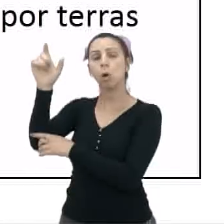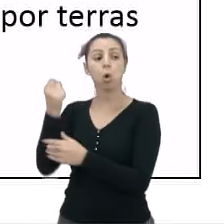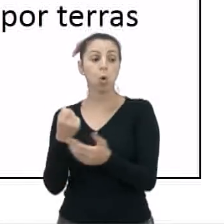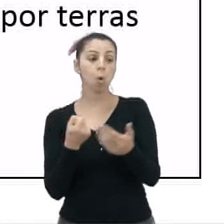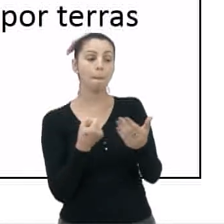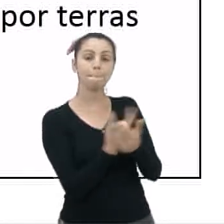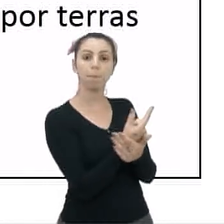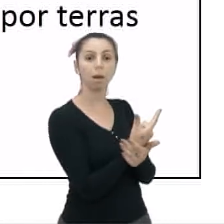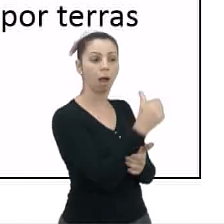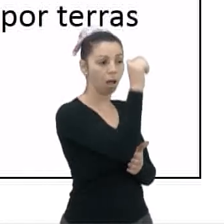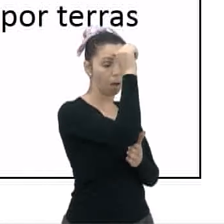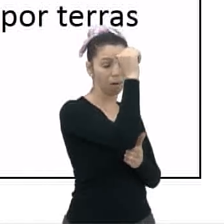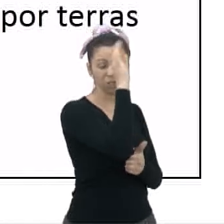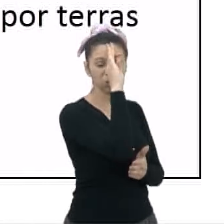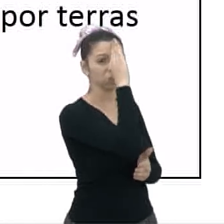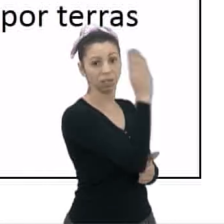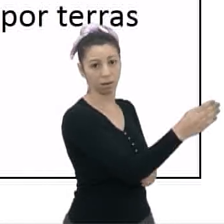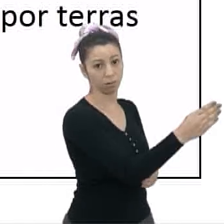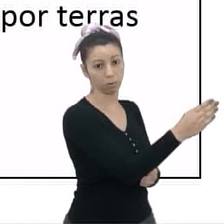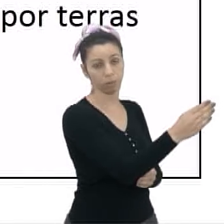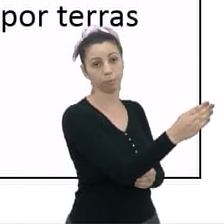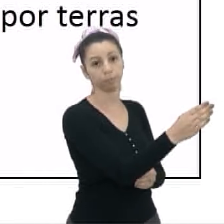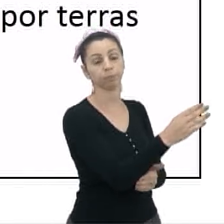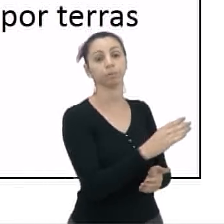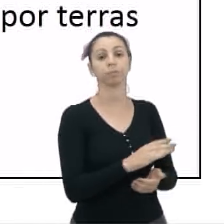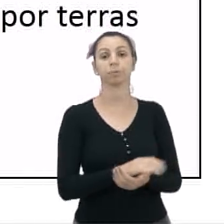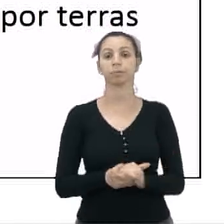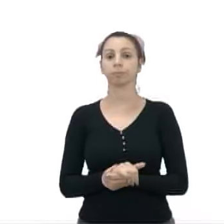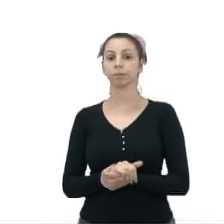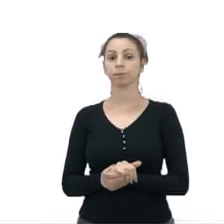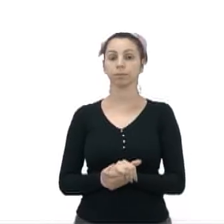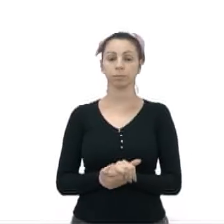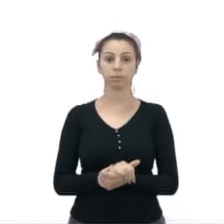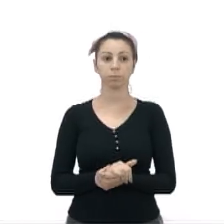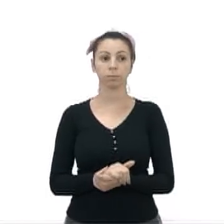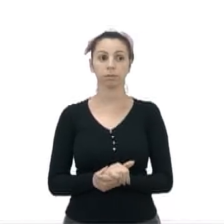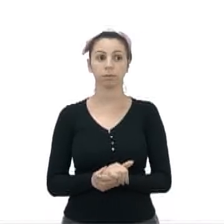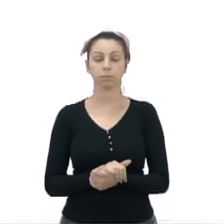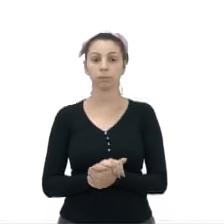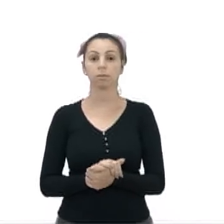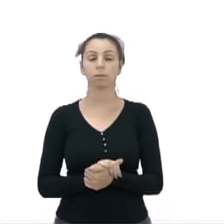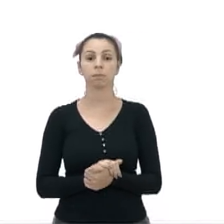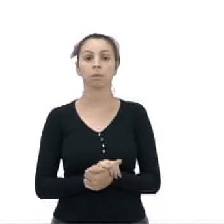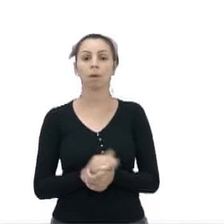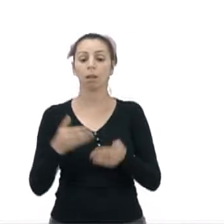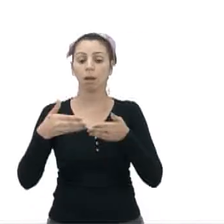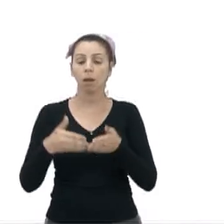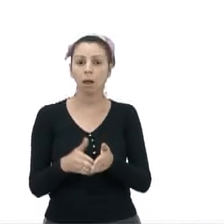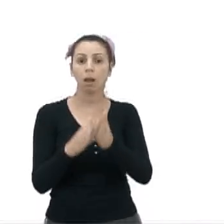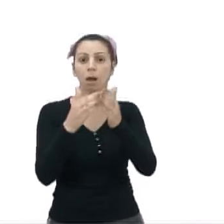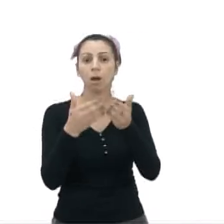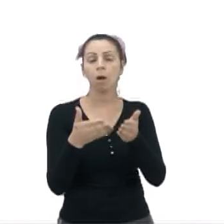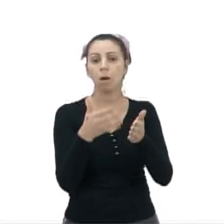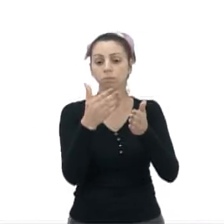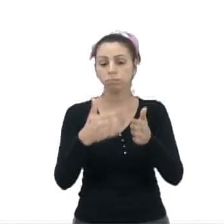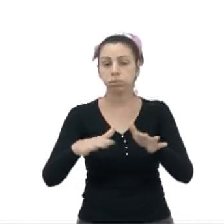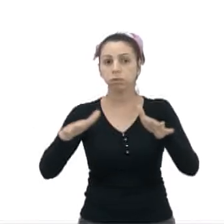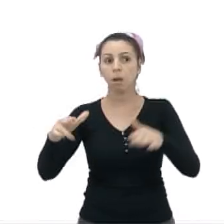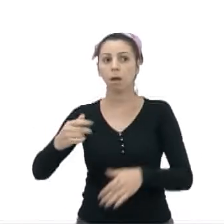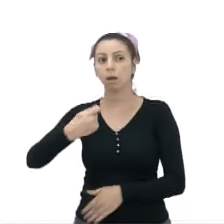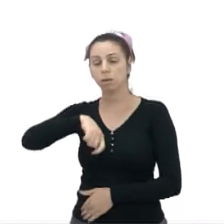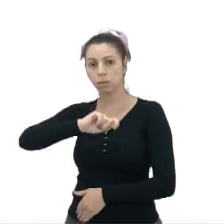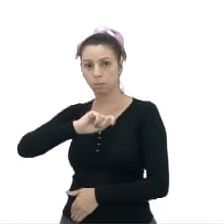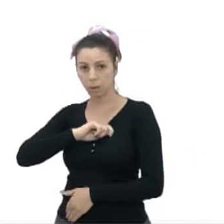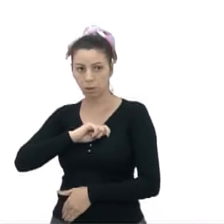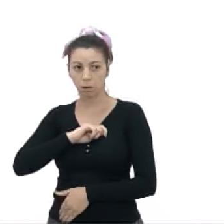utilizar atravessadores, que eu já ressaltei durante toda a aula aqui para vocês. Tá? As navegações espanholas. Eu falei do